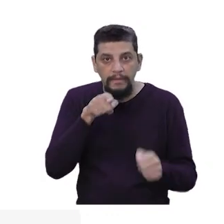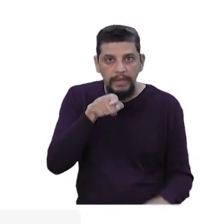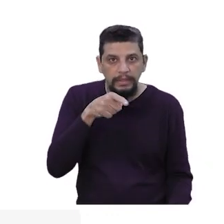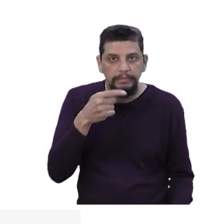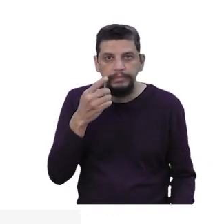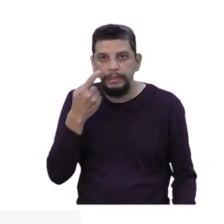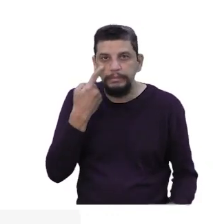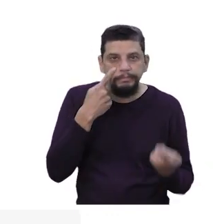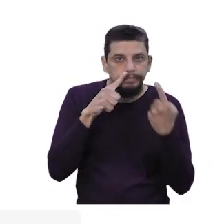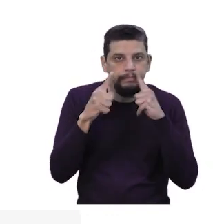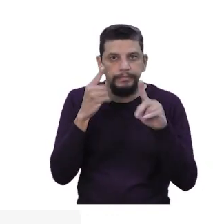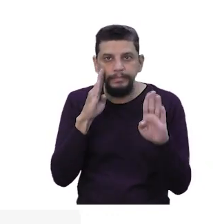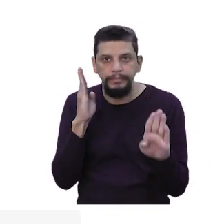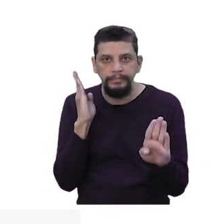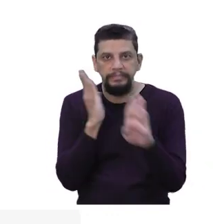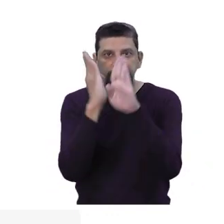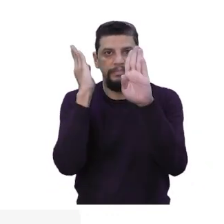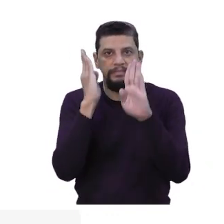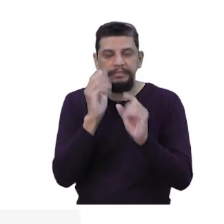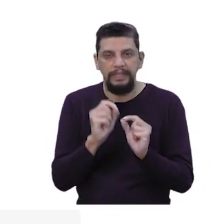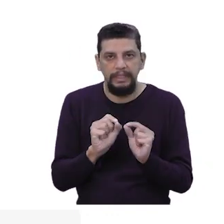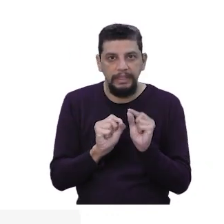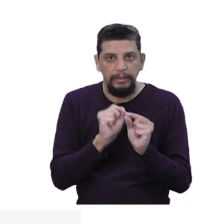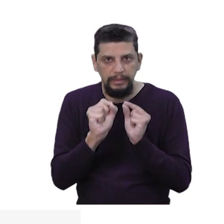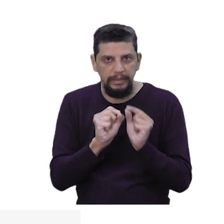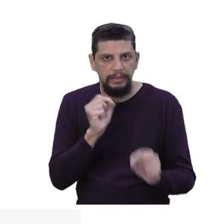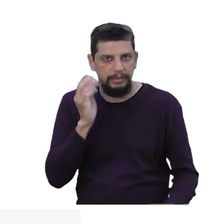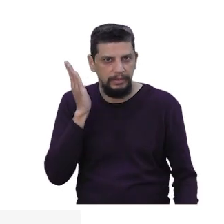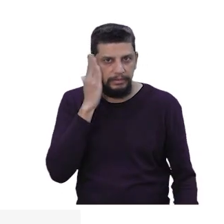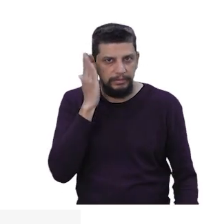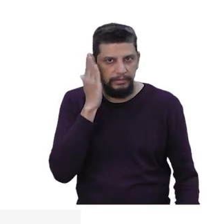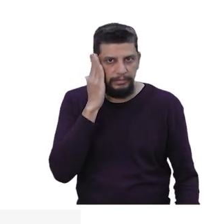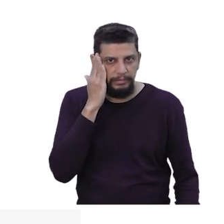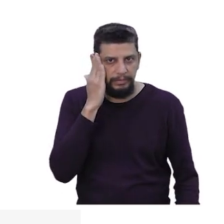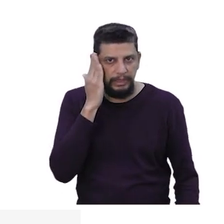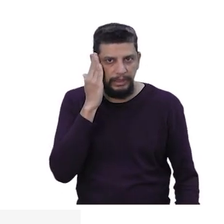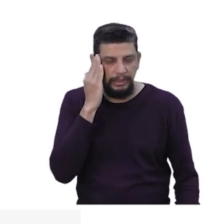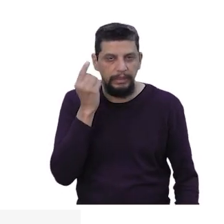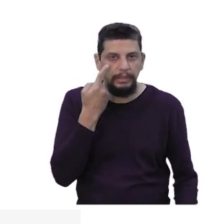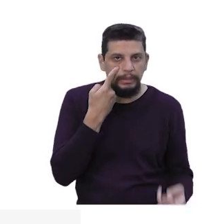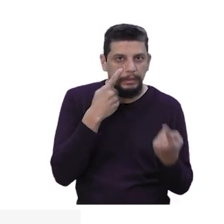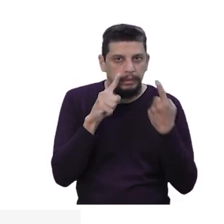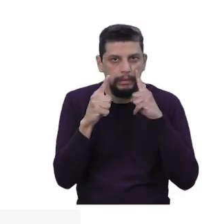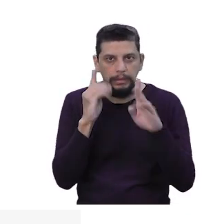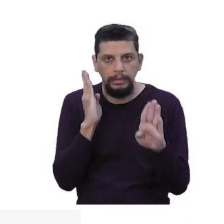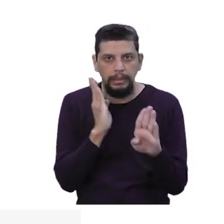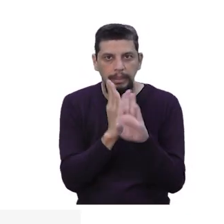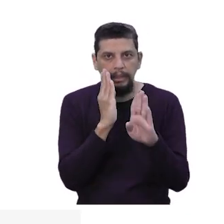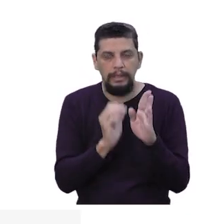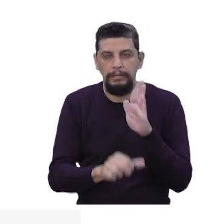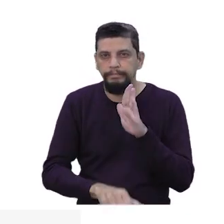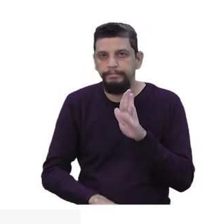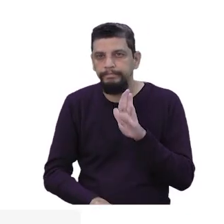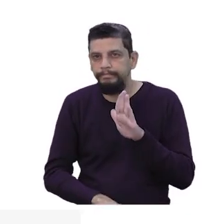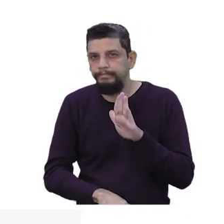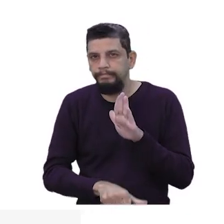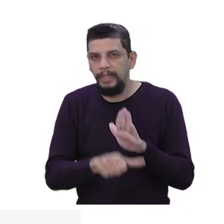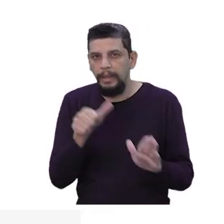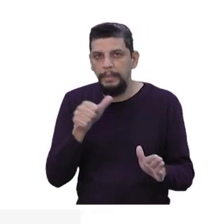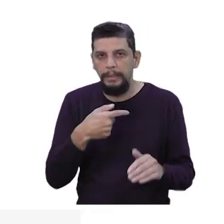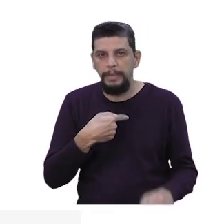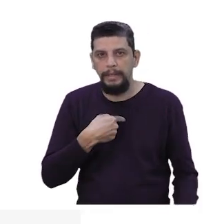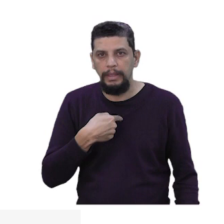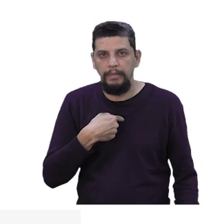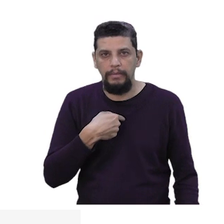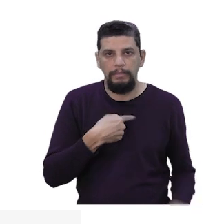e vocês vão me falando aí se vocês estão descobrindo. A primeira que